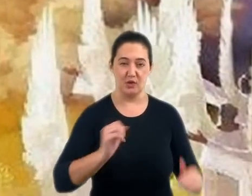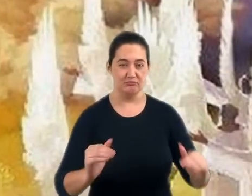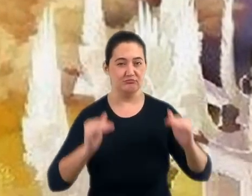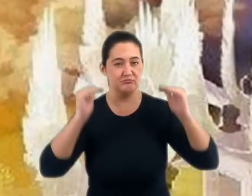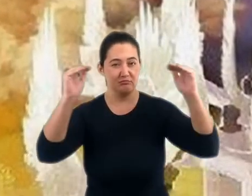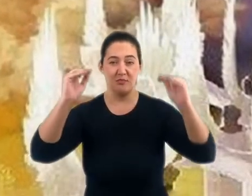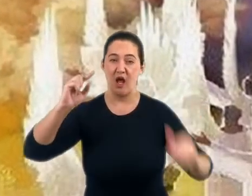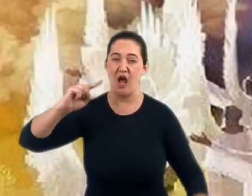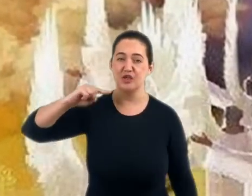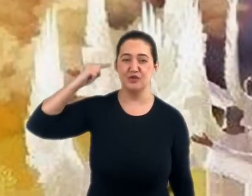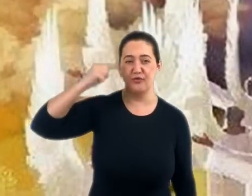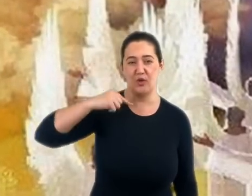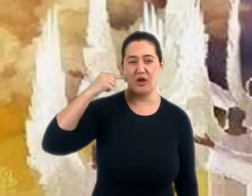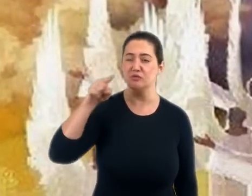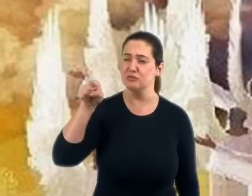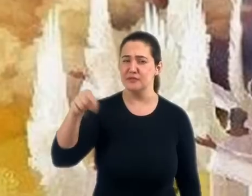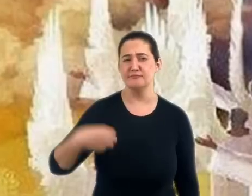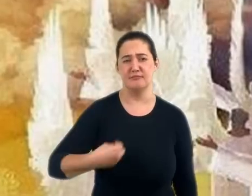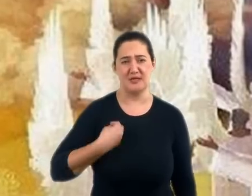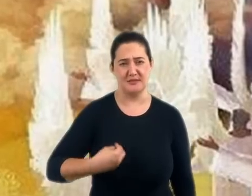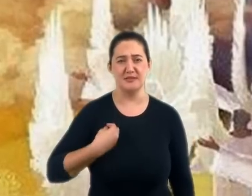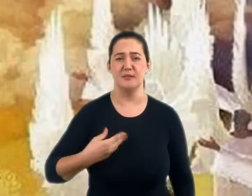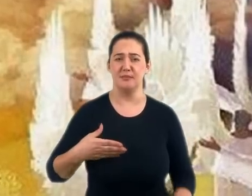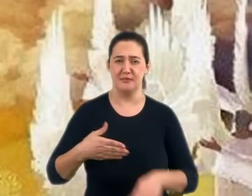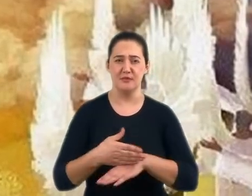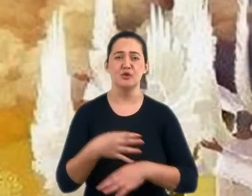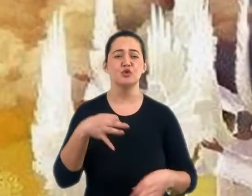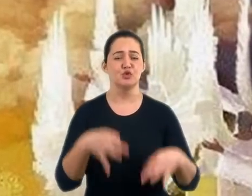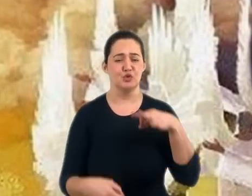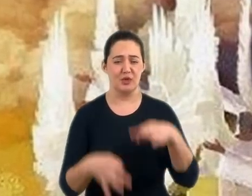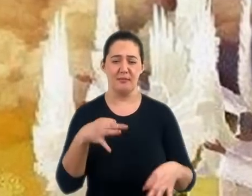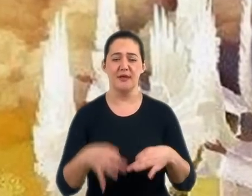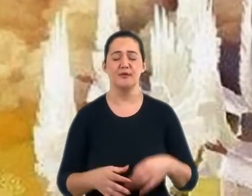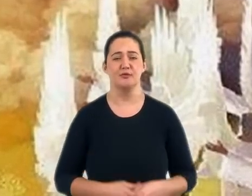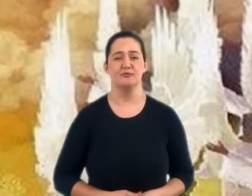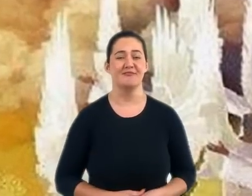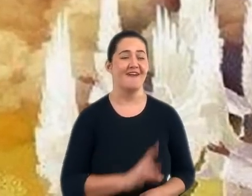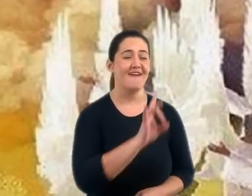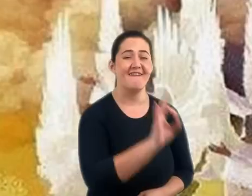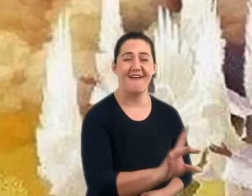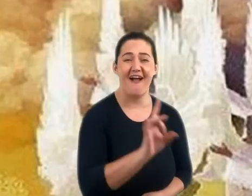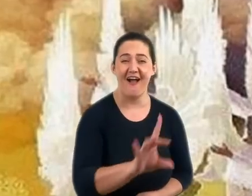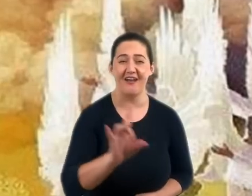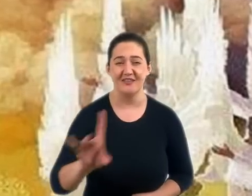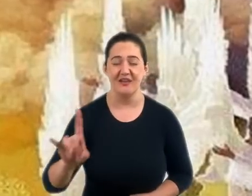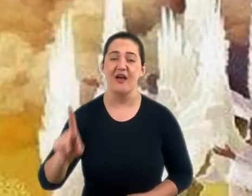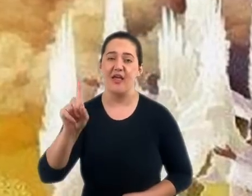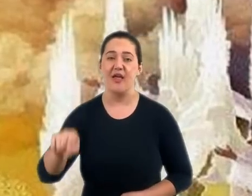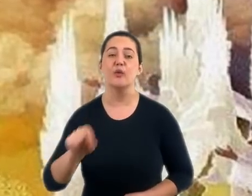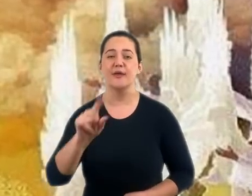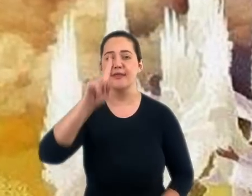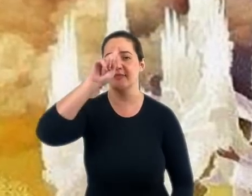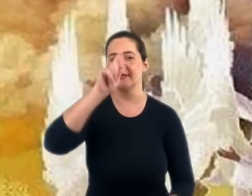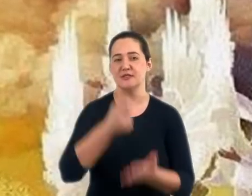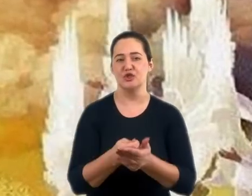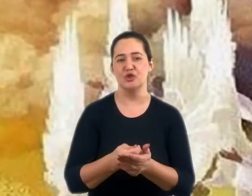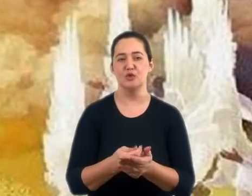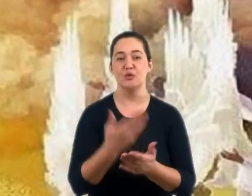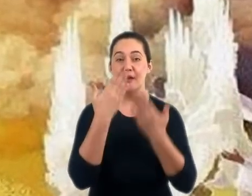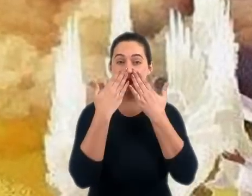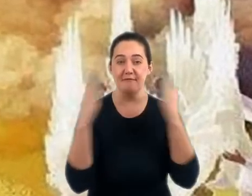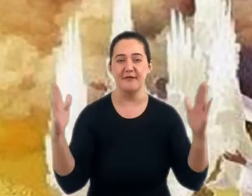de acordo com a Bíblia, participa do julgamento. Cada caso é decidido perante o trono de Deus. E Jesus